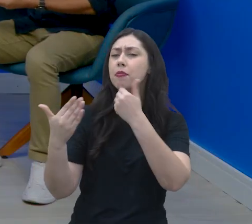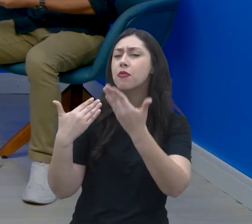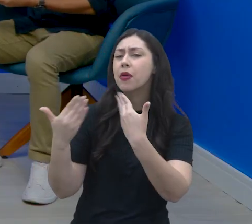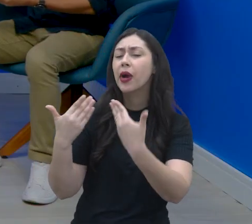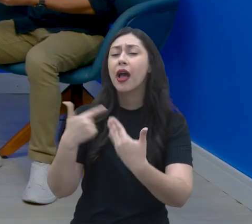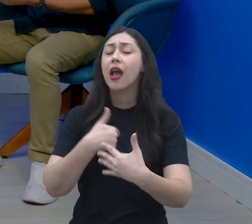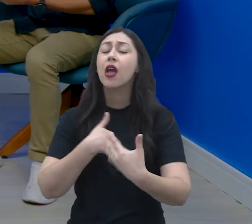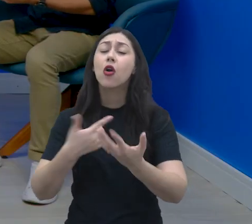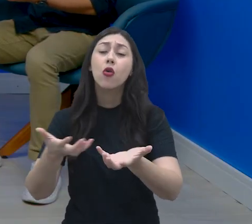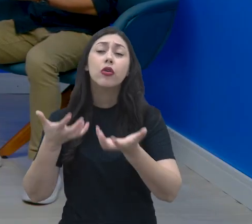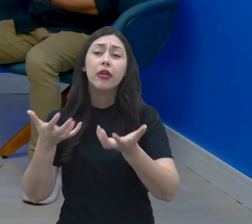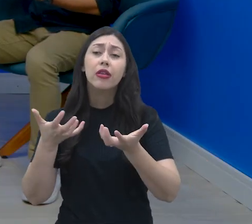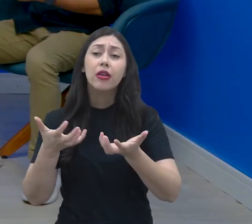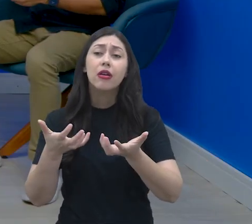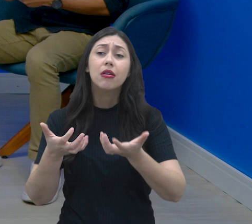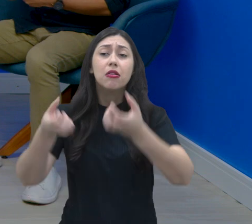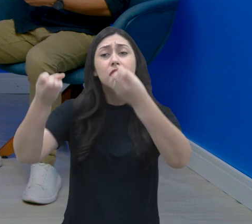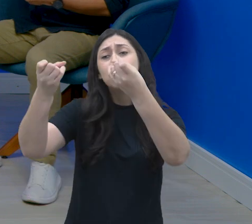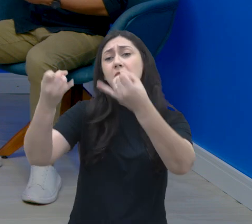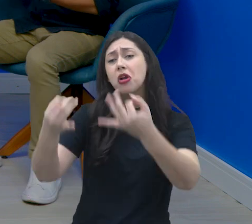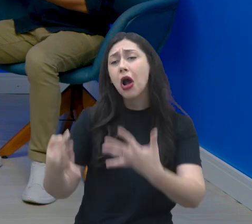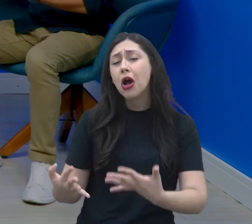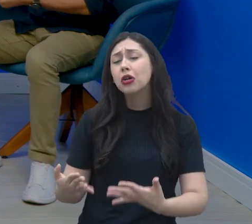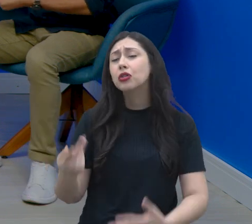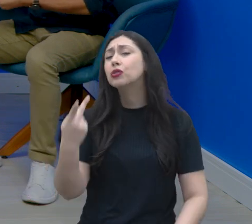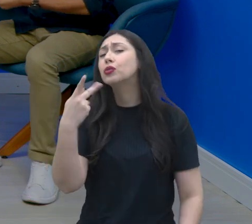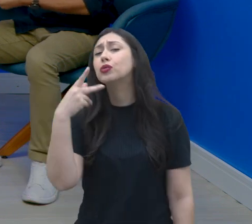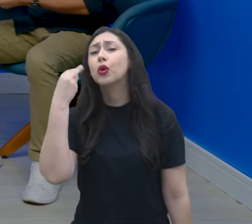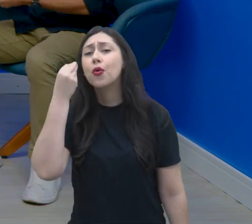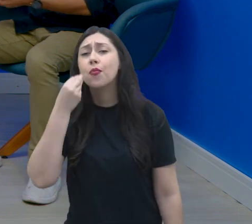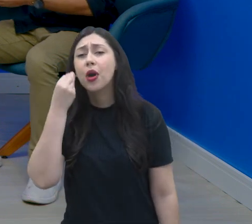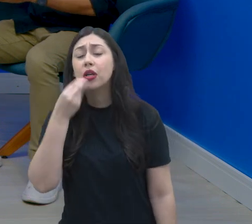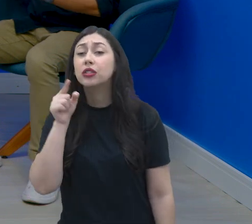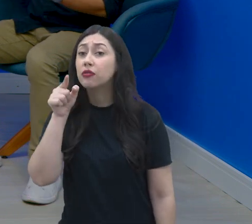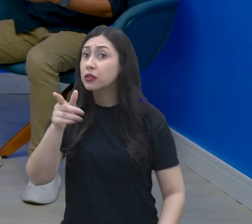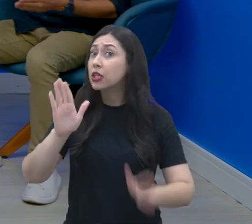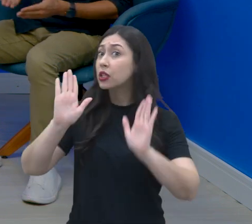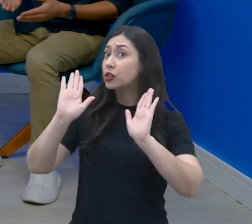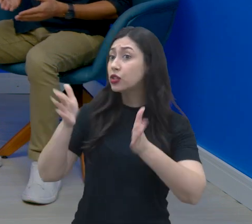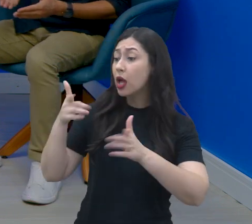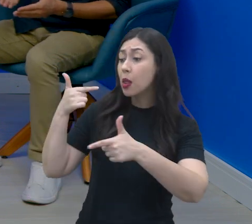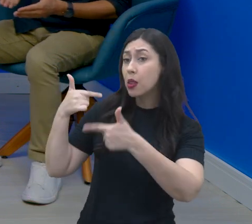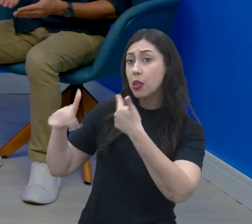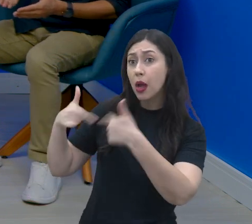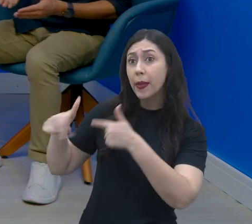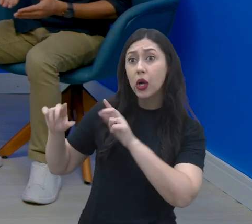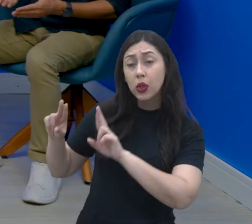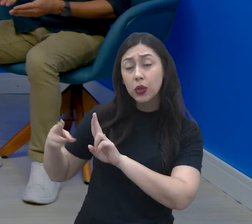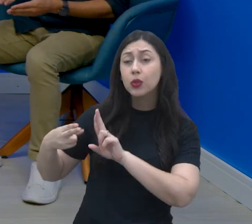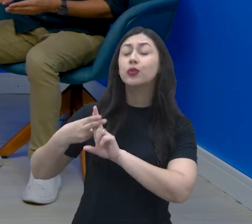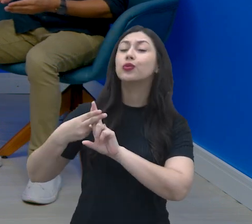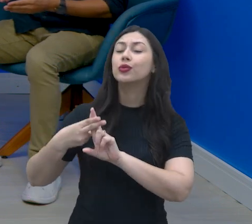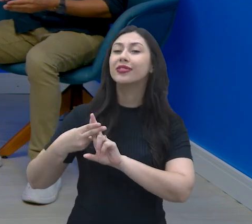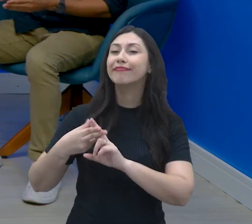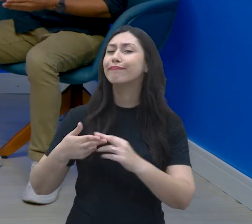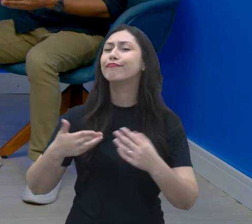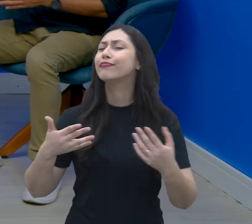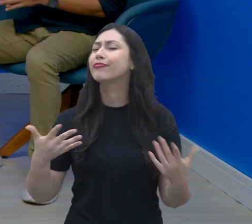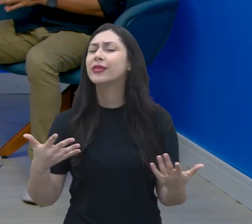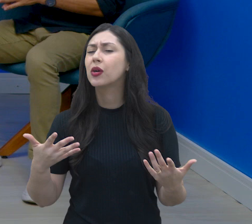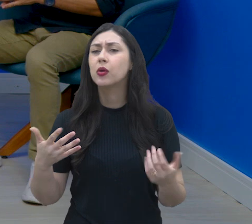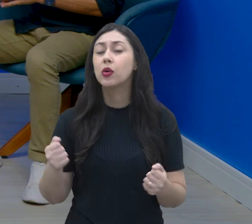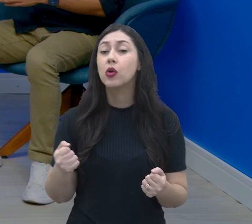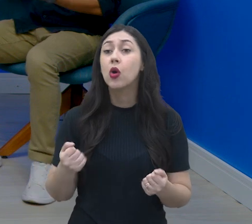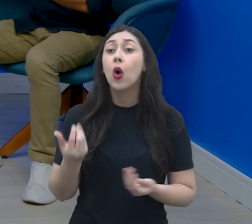bate-papo, eu queria que você falasse um pouco da sua experiência. Você passou pelo SUS, já atendeu pelo SUS, e eu queria saber um